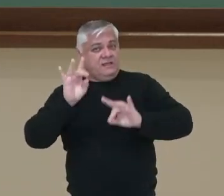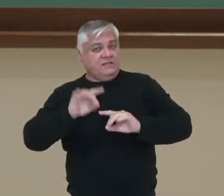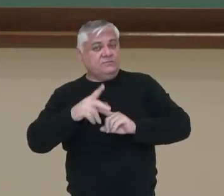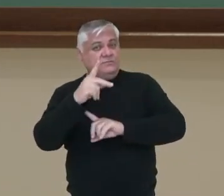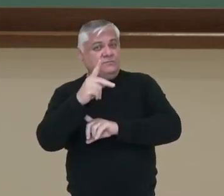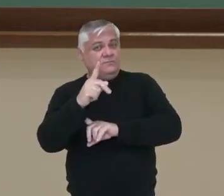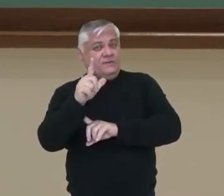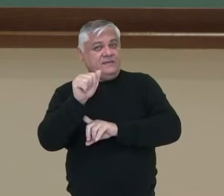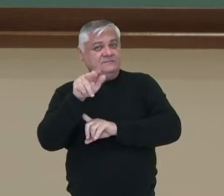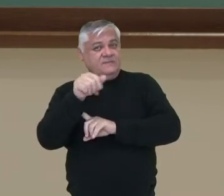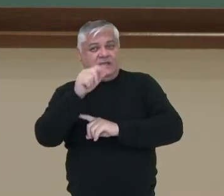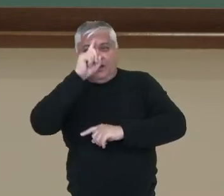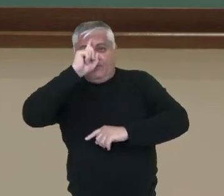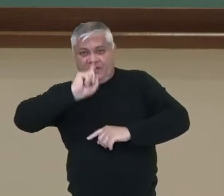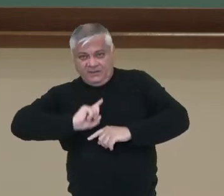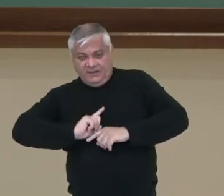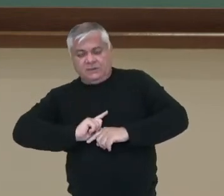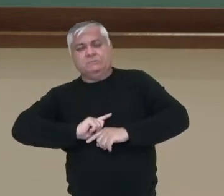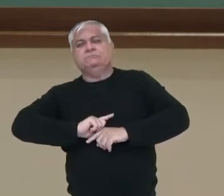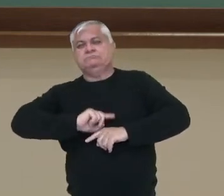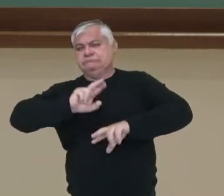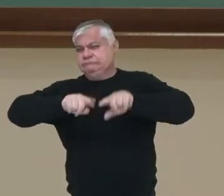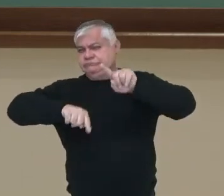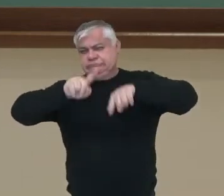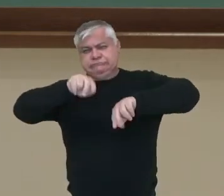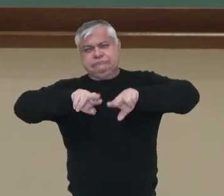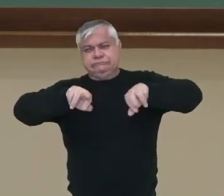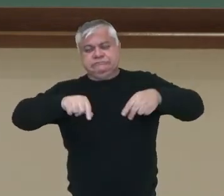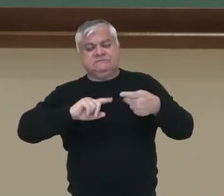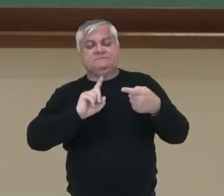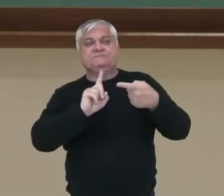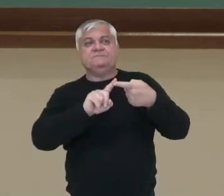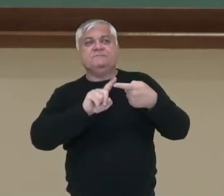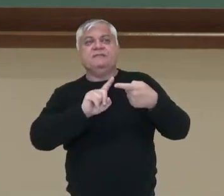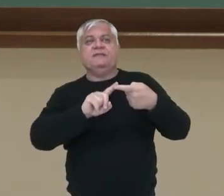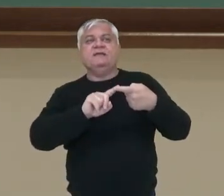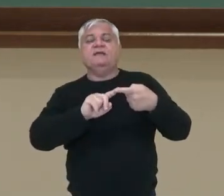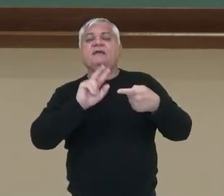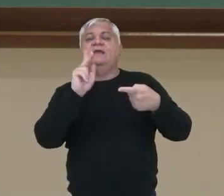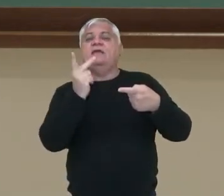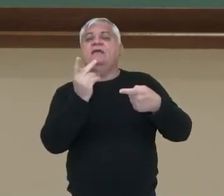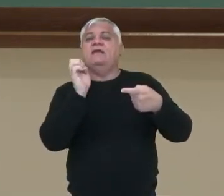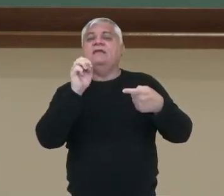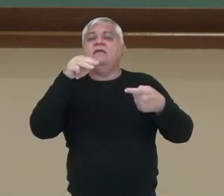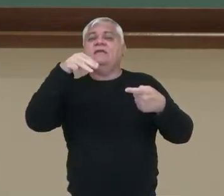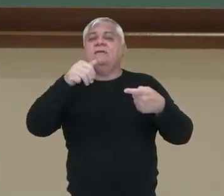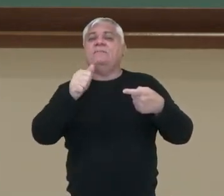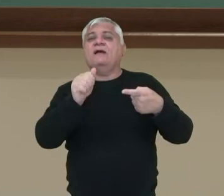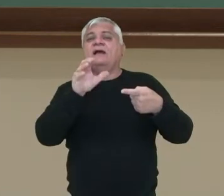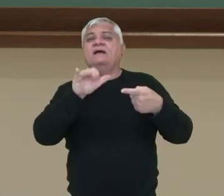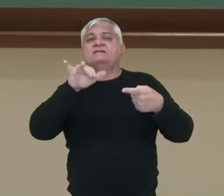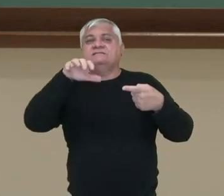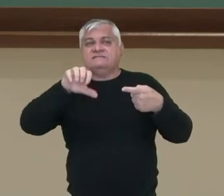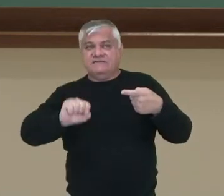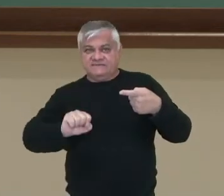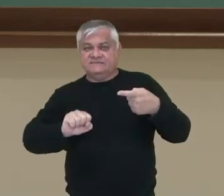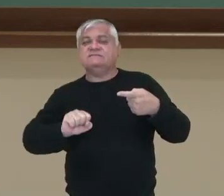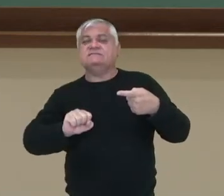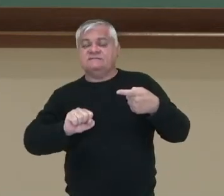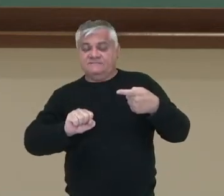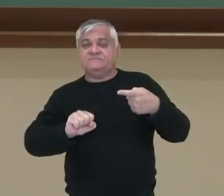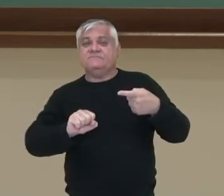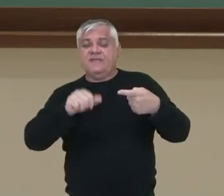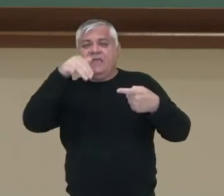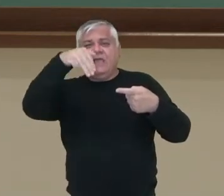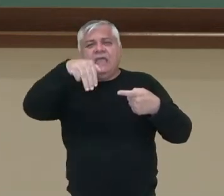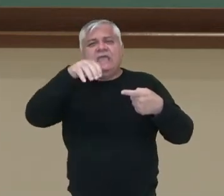plasma, tá? Que vai ter diversas substâncias ali dissolvidas. A gente tem as 3 células aqui que são as principais, né?